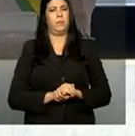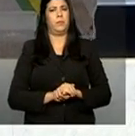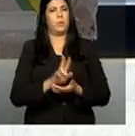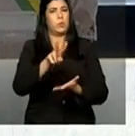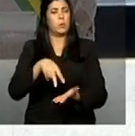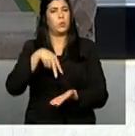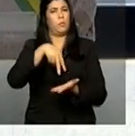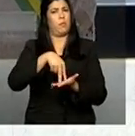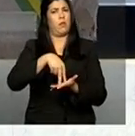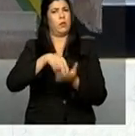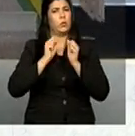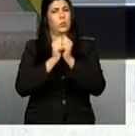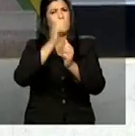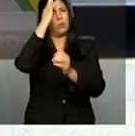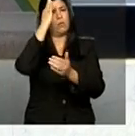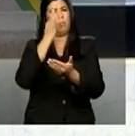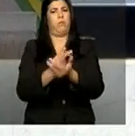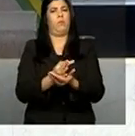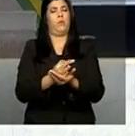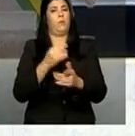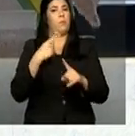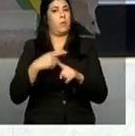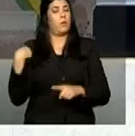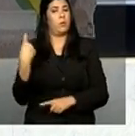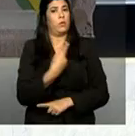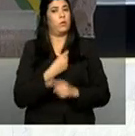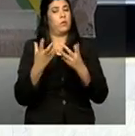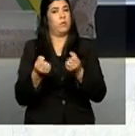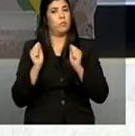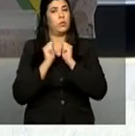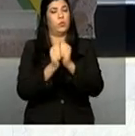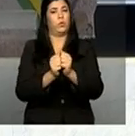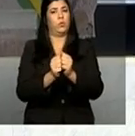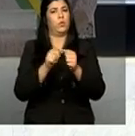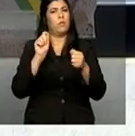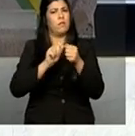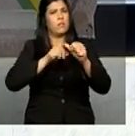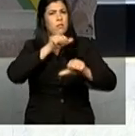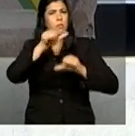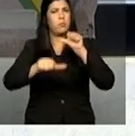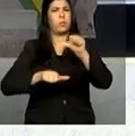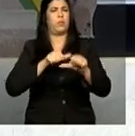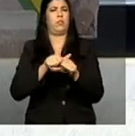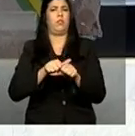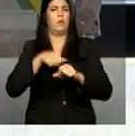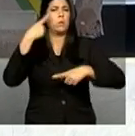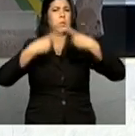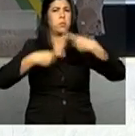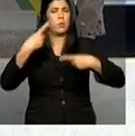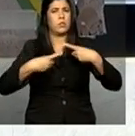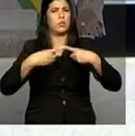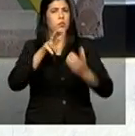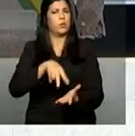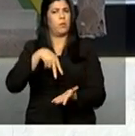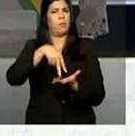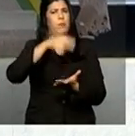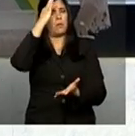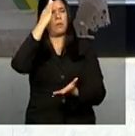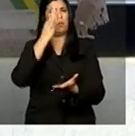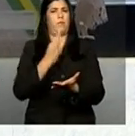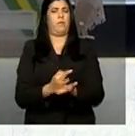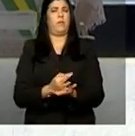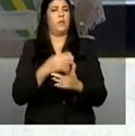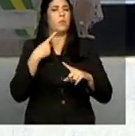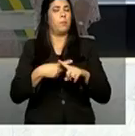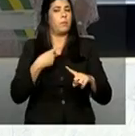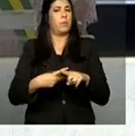De pé e com fé, porque nós vamos juntos fazer a reforma política. De pé e com fé, porque